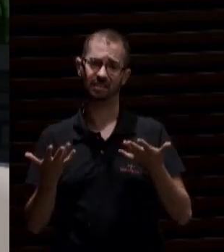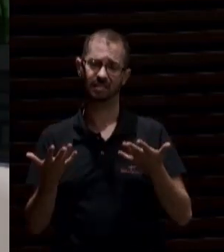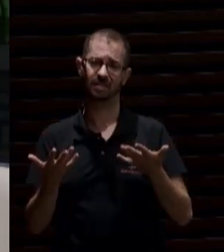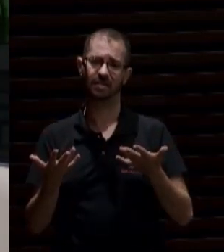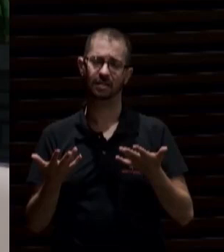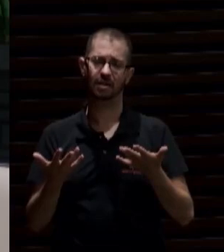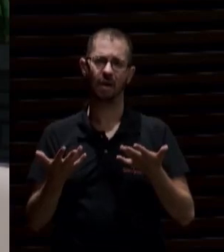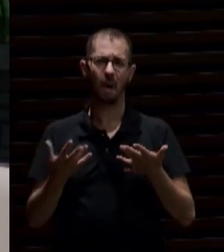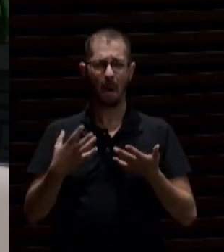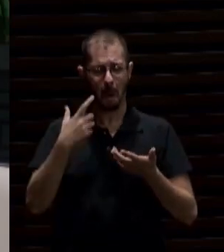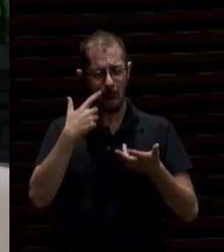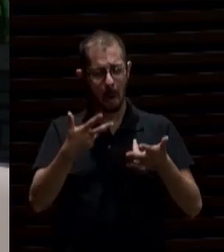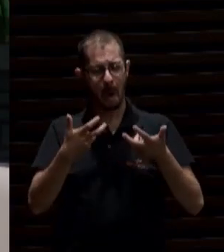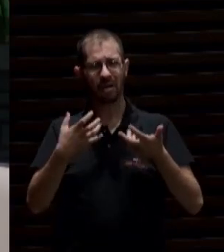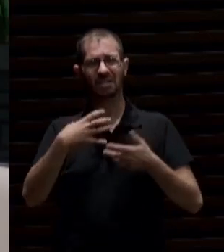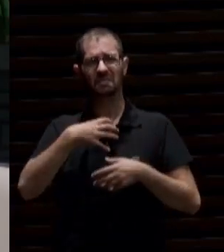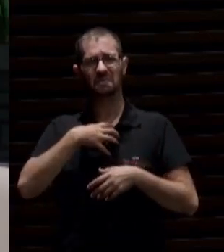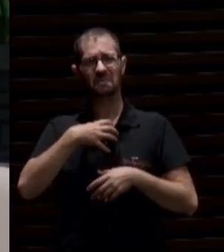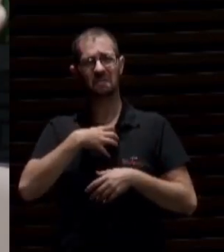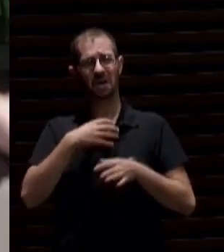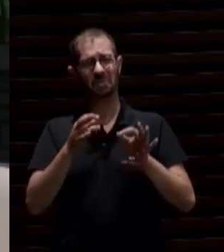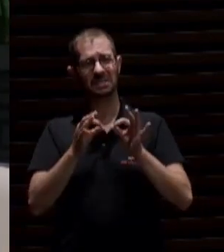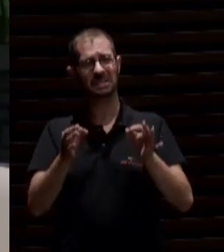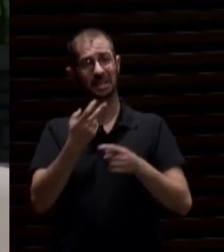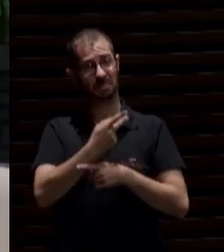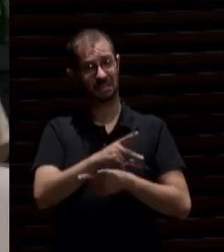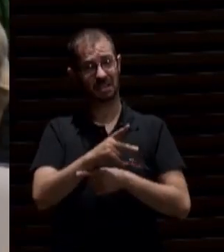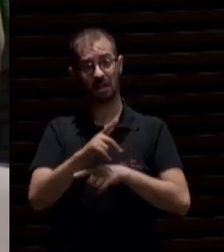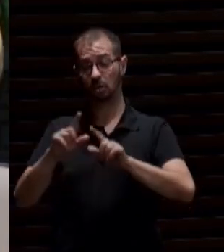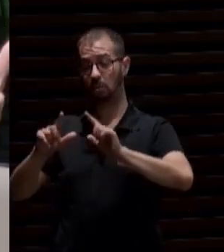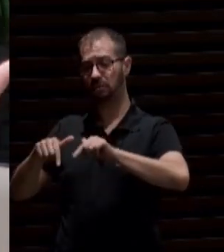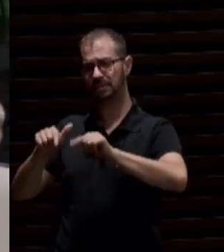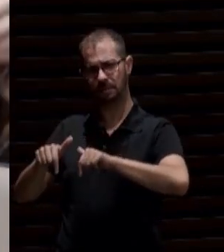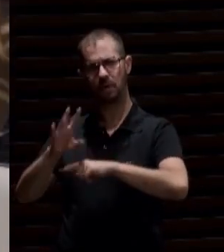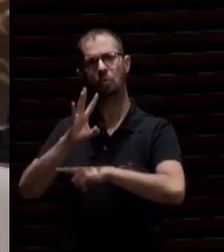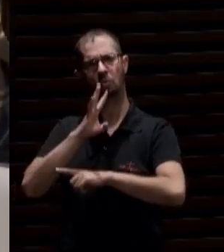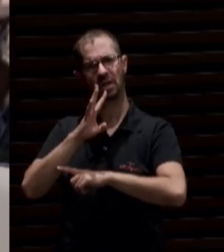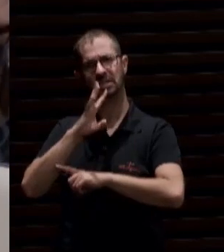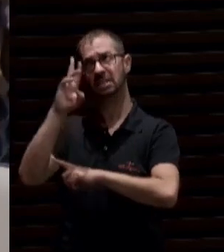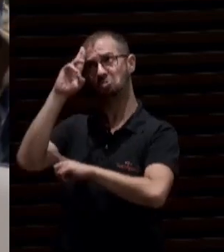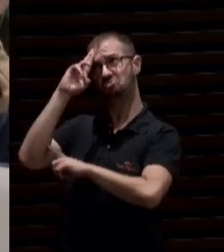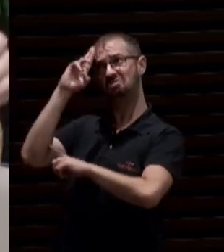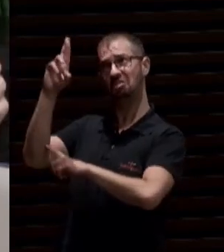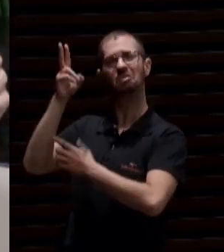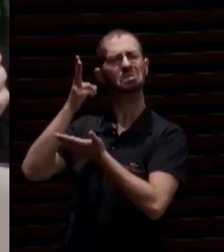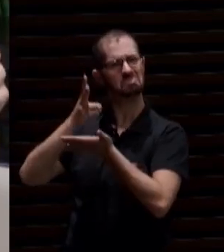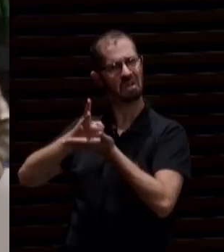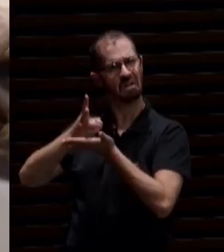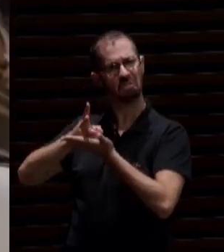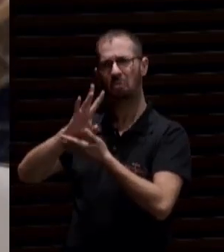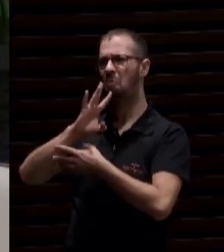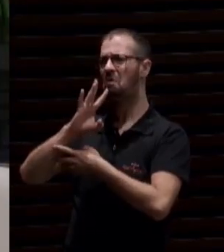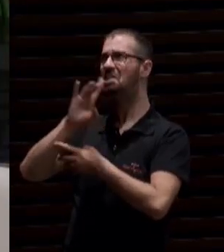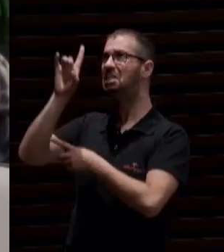que pobreza da parte deles. Agora, o povo de Israel não. Eles conheciam ao Senhor e, mesmo conhecendo e